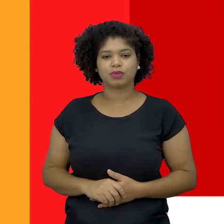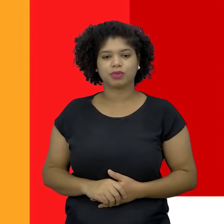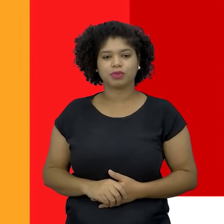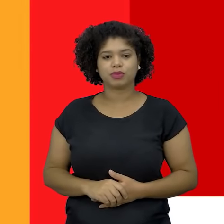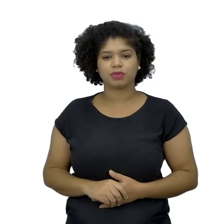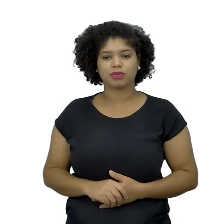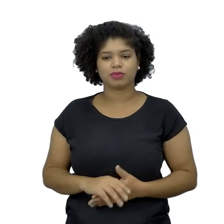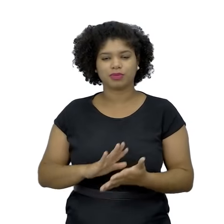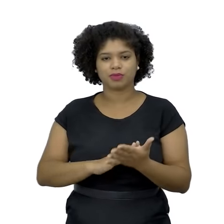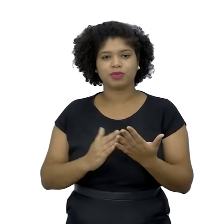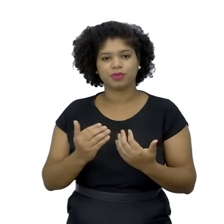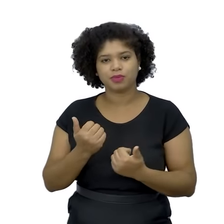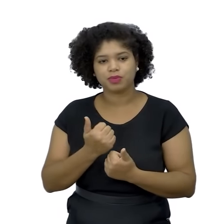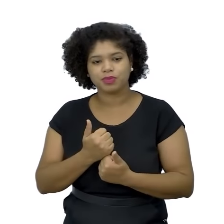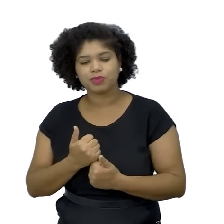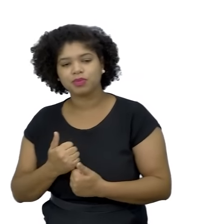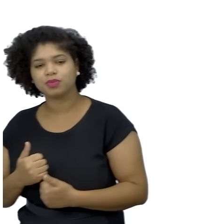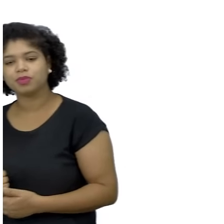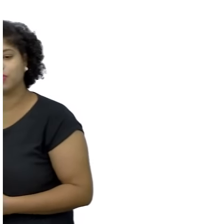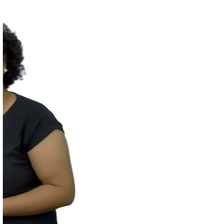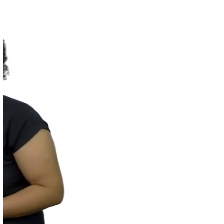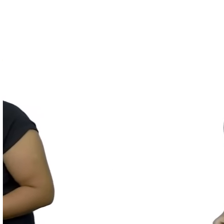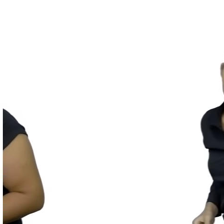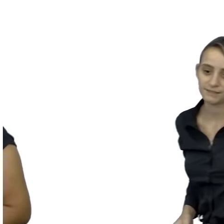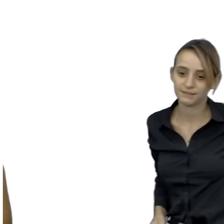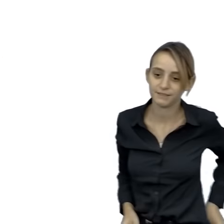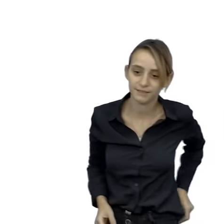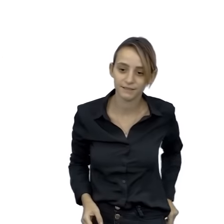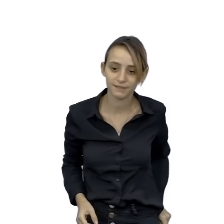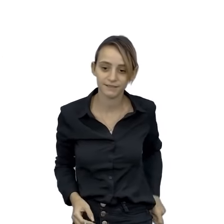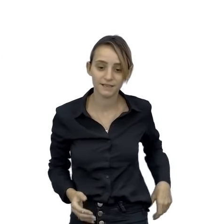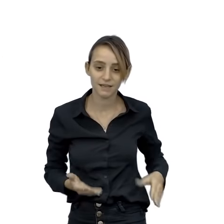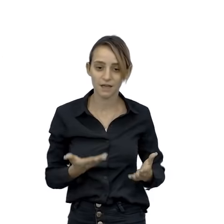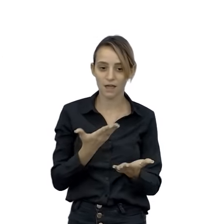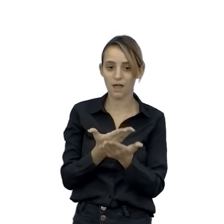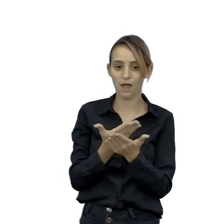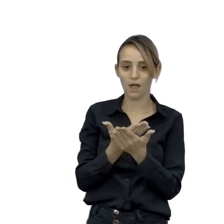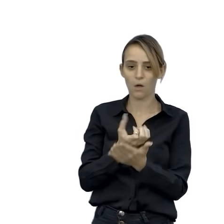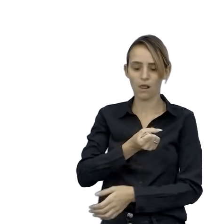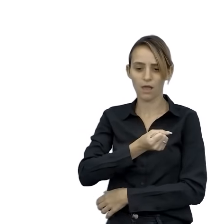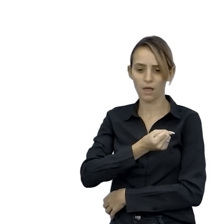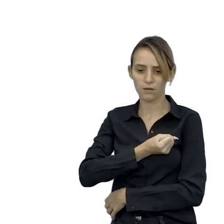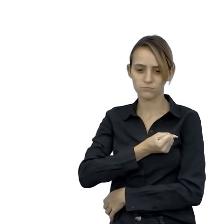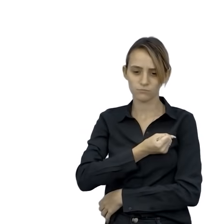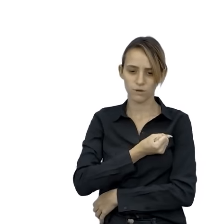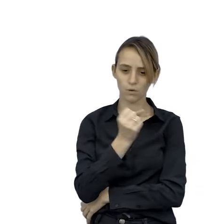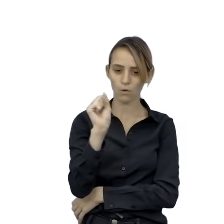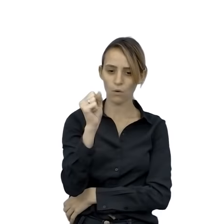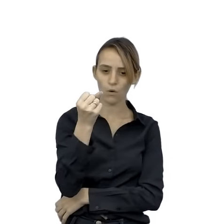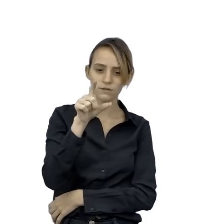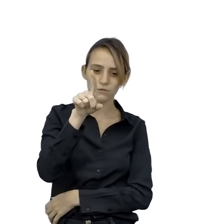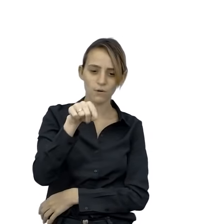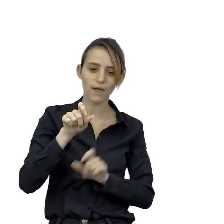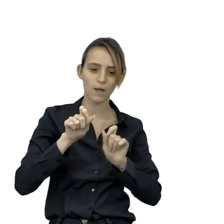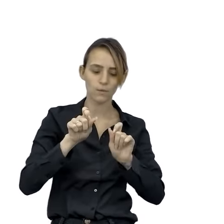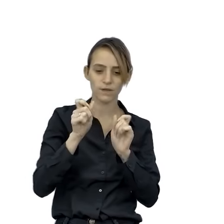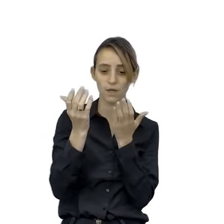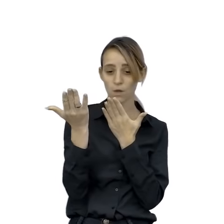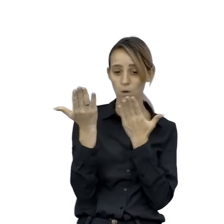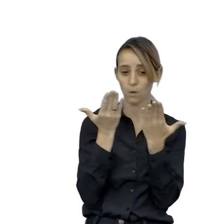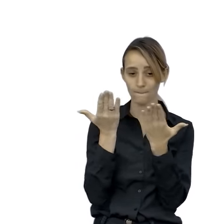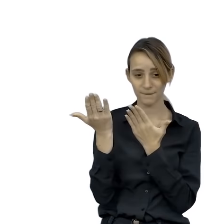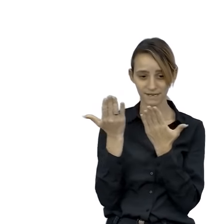Aliás, eu vou voltar aqui, que na aula 8 é de composição e comparação, porque na aula 4,